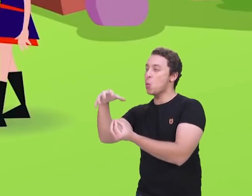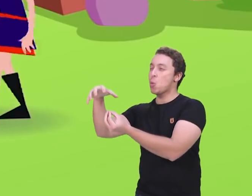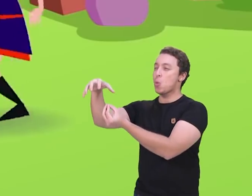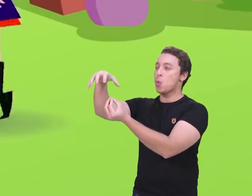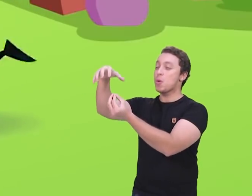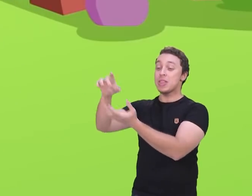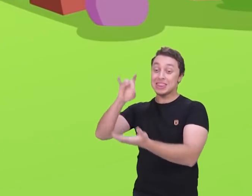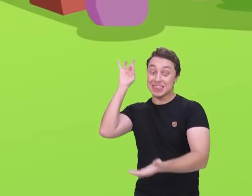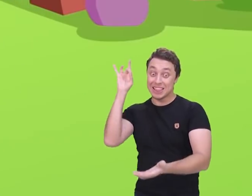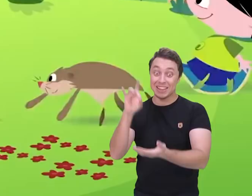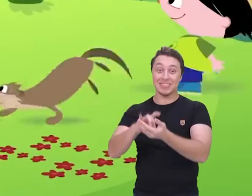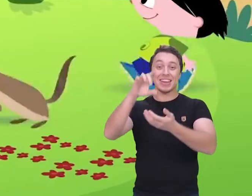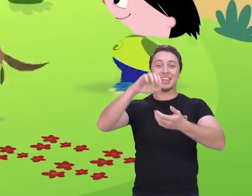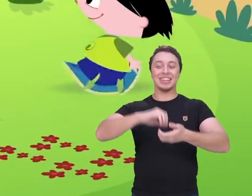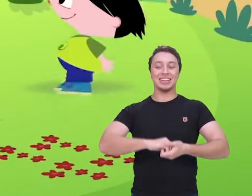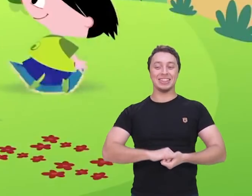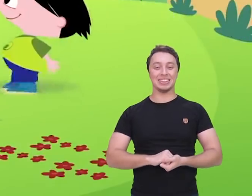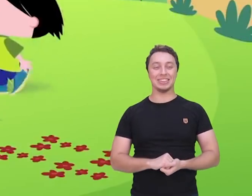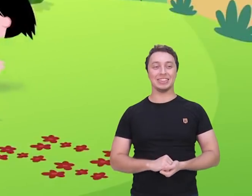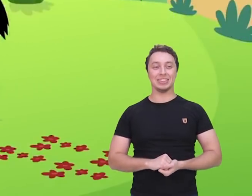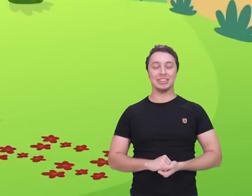um balão de verdade.